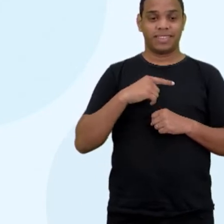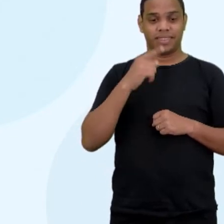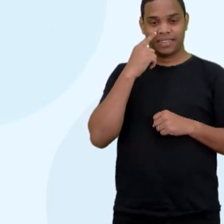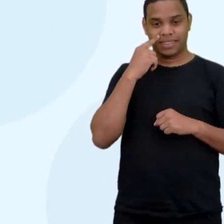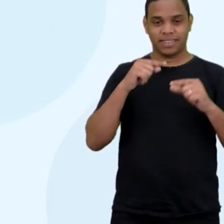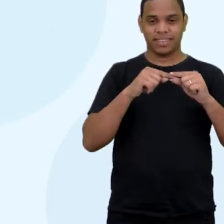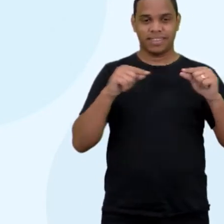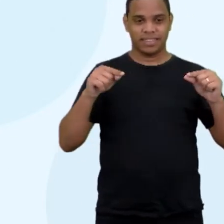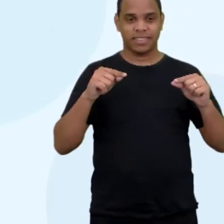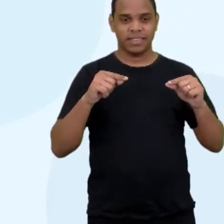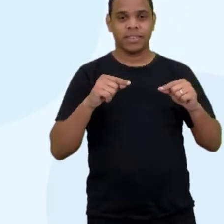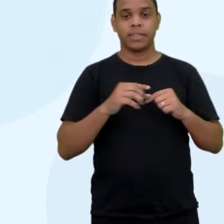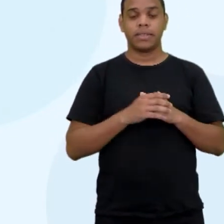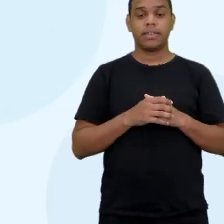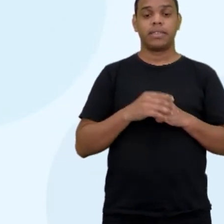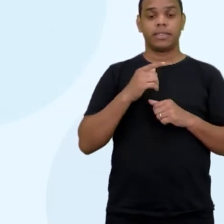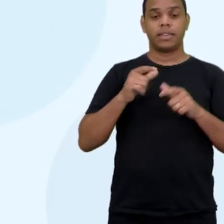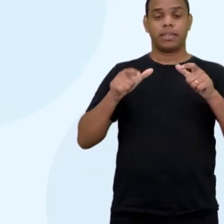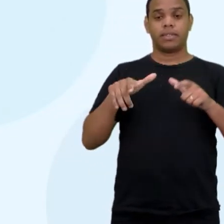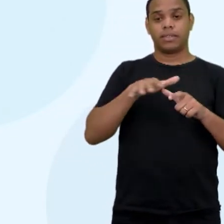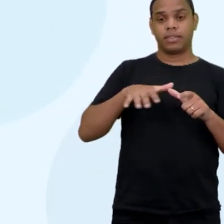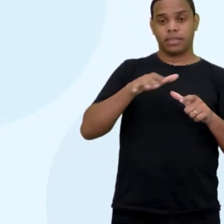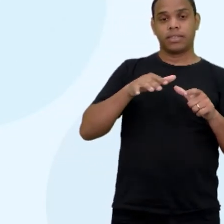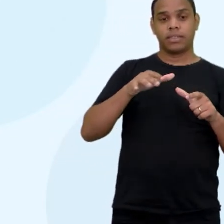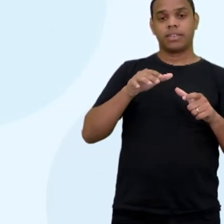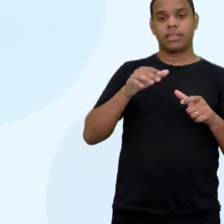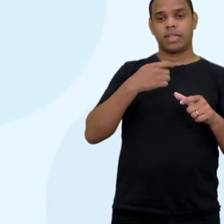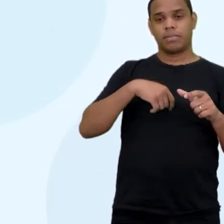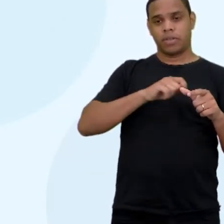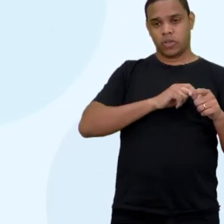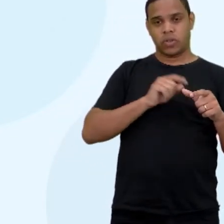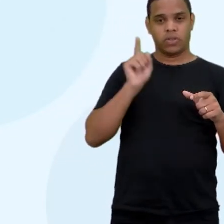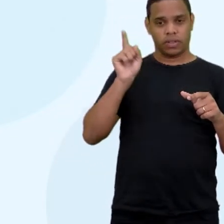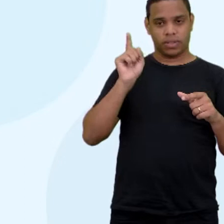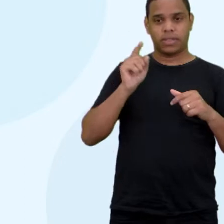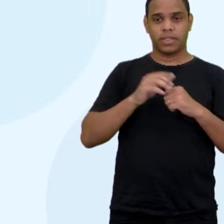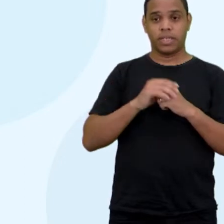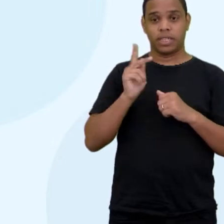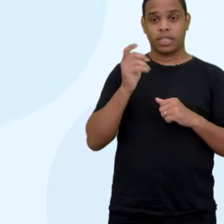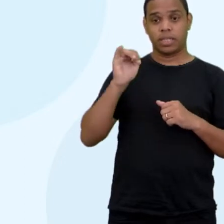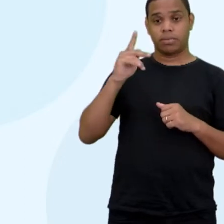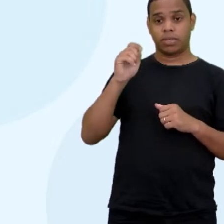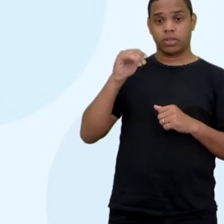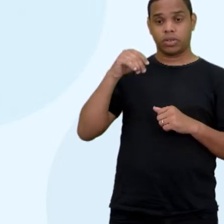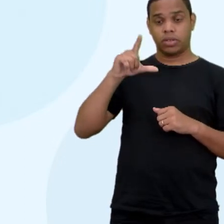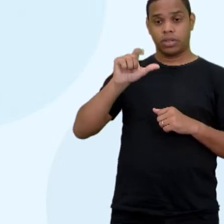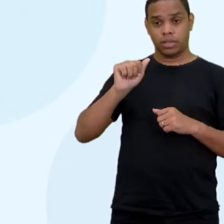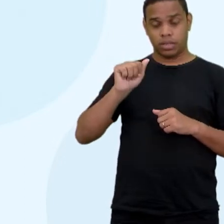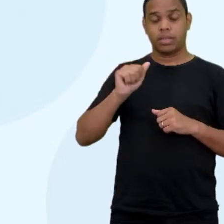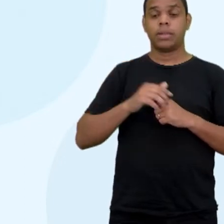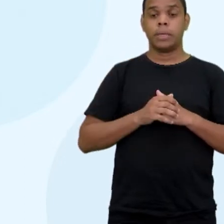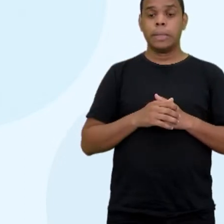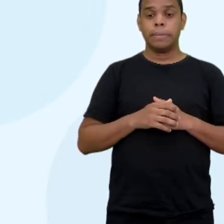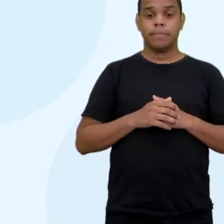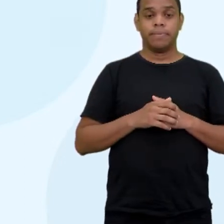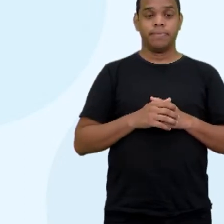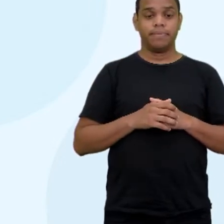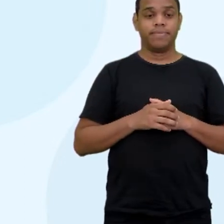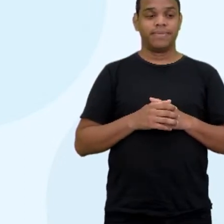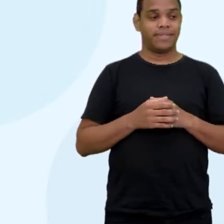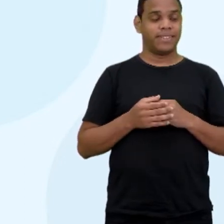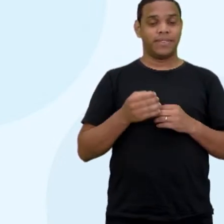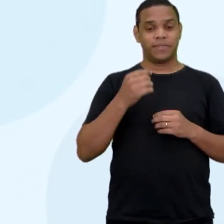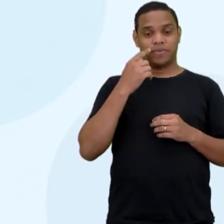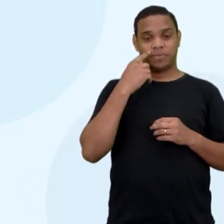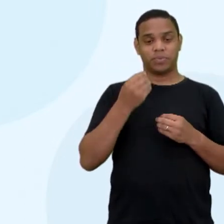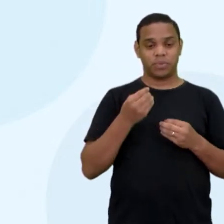de Henriquillo, que é na ilha de Hispaniola, tá certo? E aí a gente observa lá, como diz lá, né, o círculo vermelho